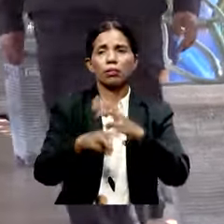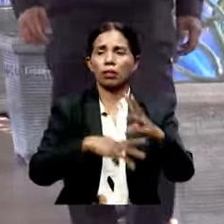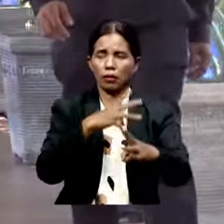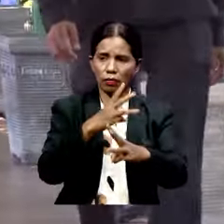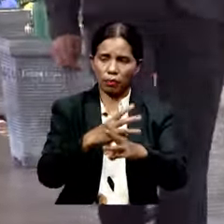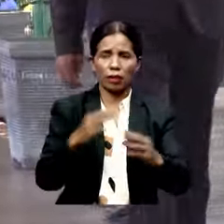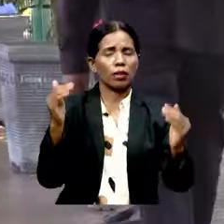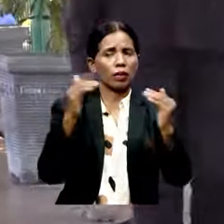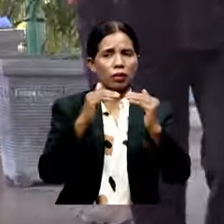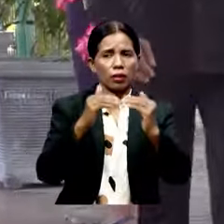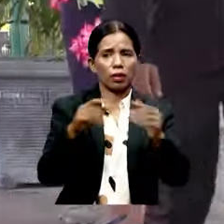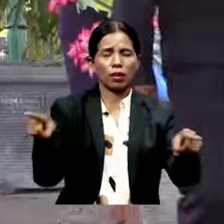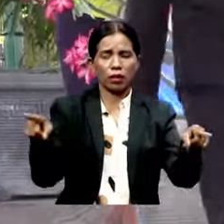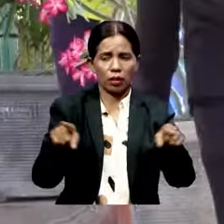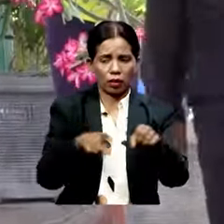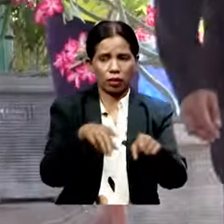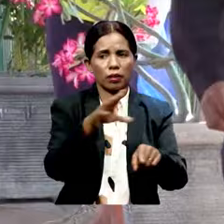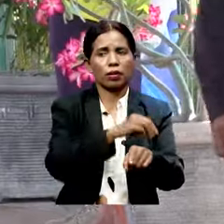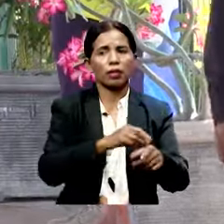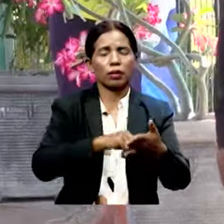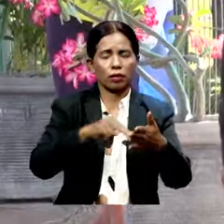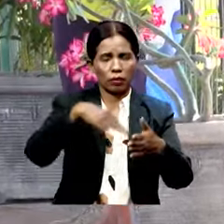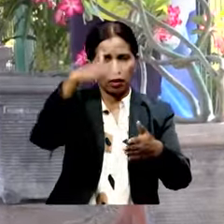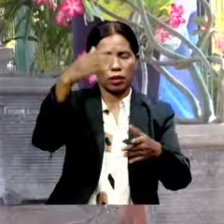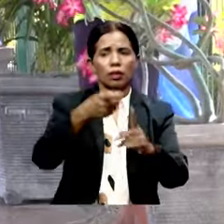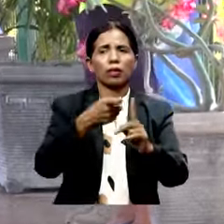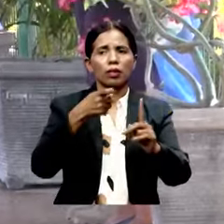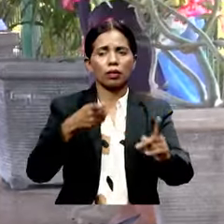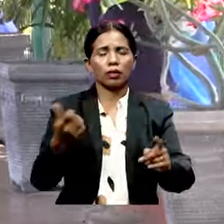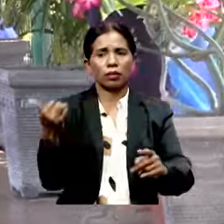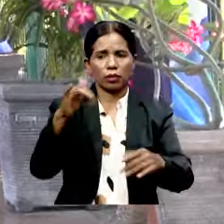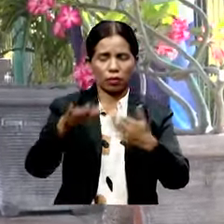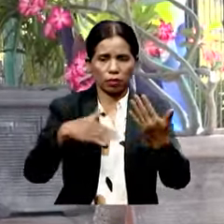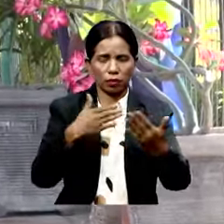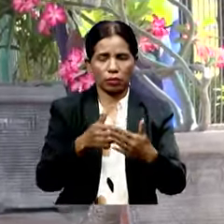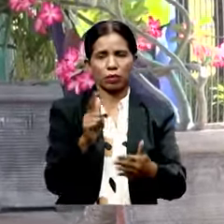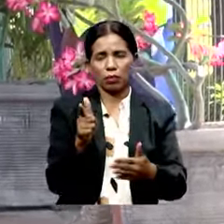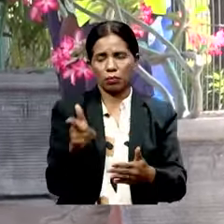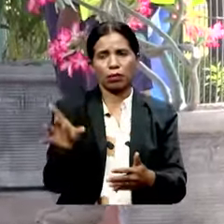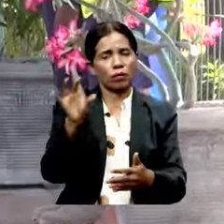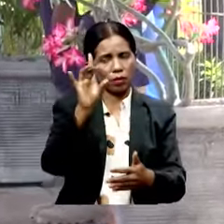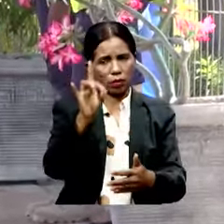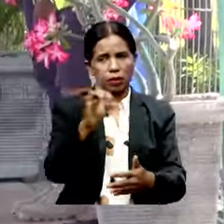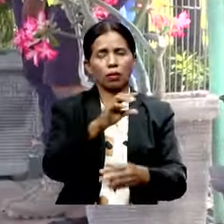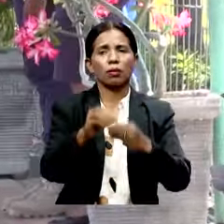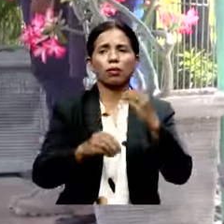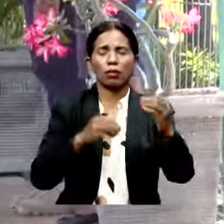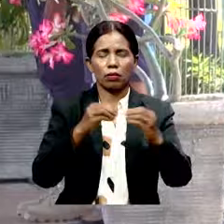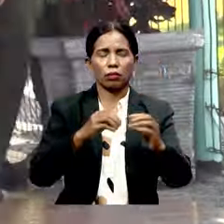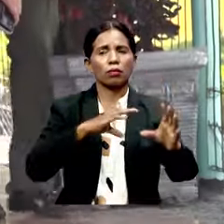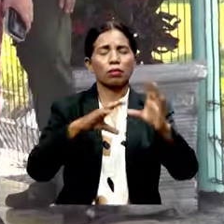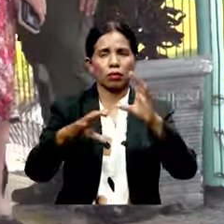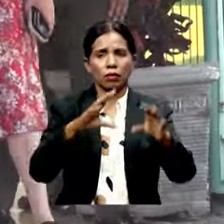Climática Mundial ne sai nesse segmento nível as husi conferência parte sir badala ruanulu resingualu conoba